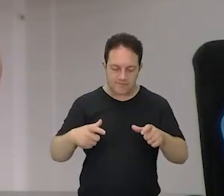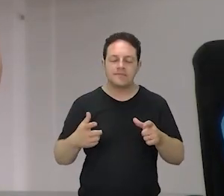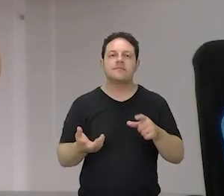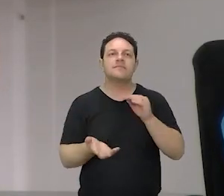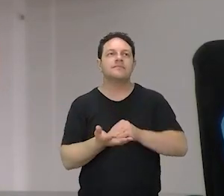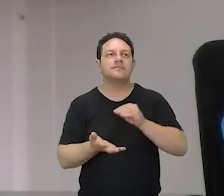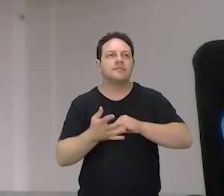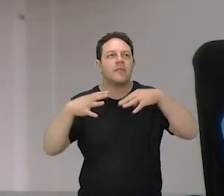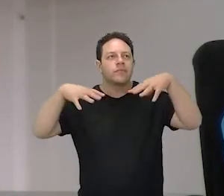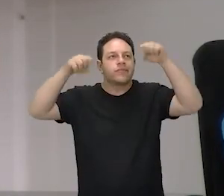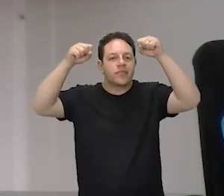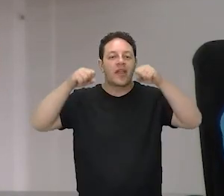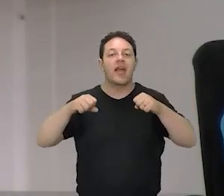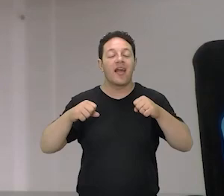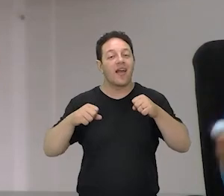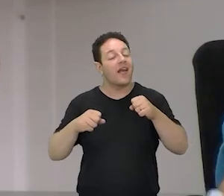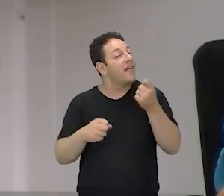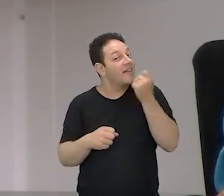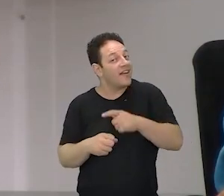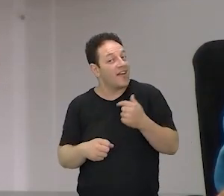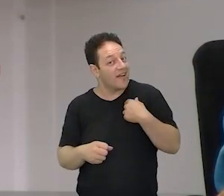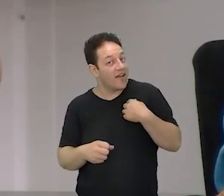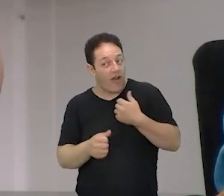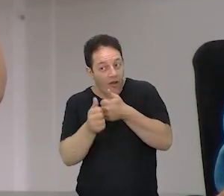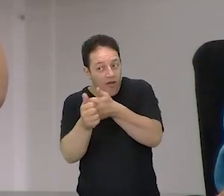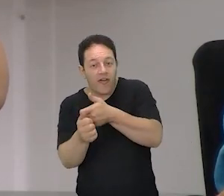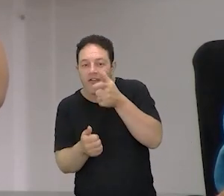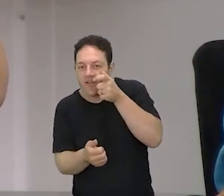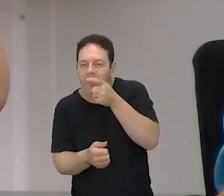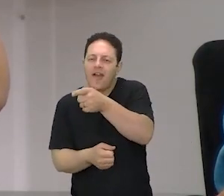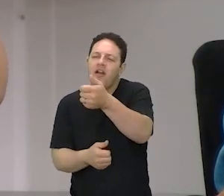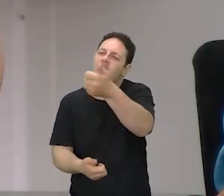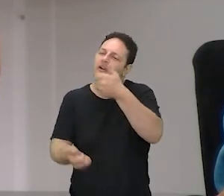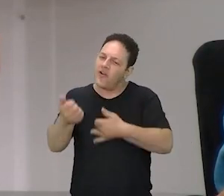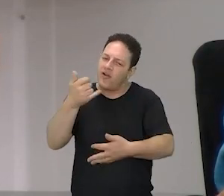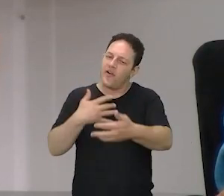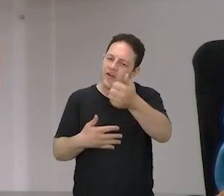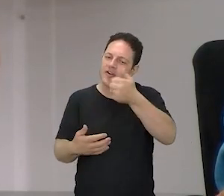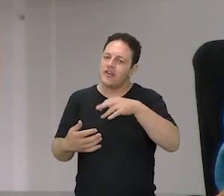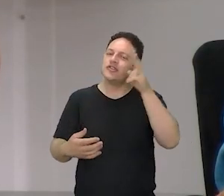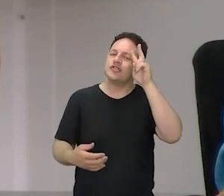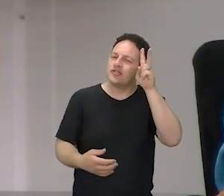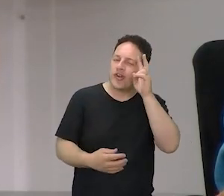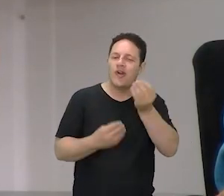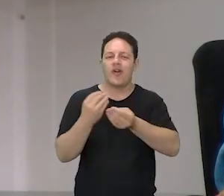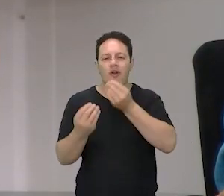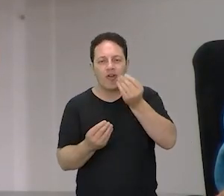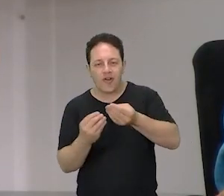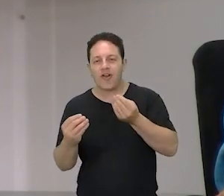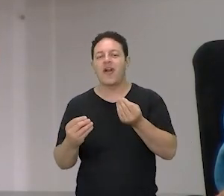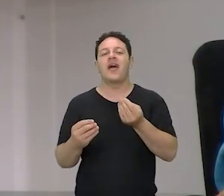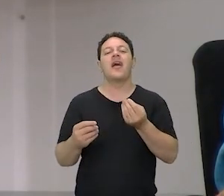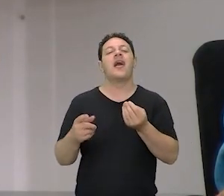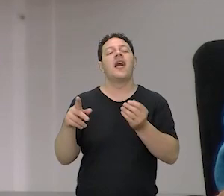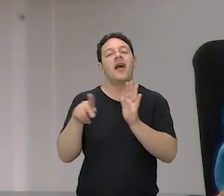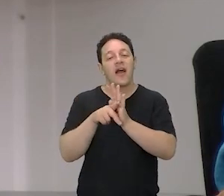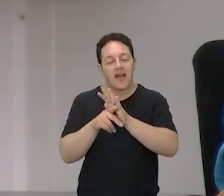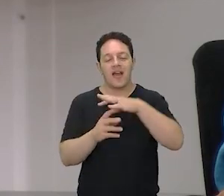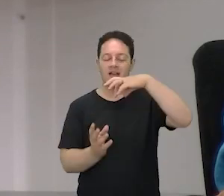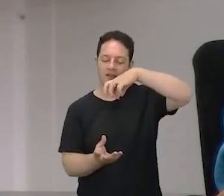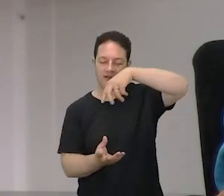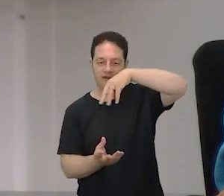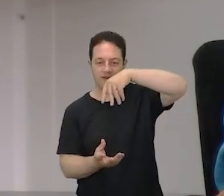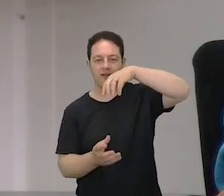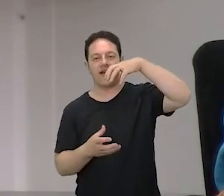E eles me contavam as histórias, né? Eu acompanhei todo o processo. A lâmpada de Moser é de garrafa PET, para